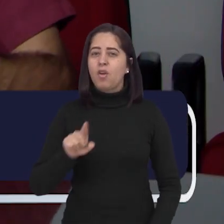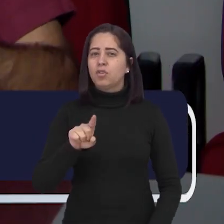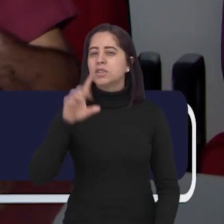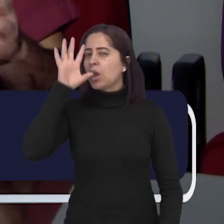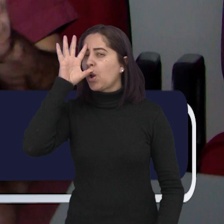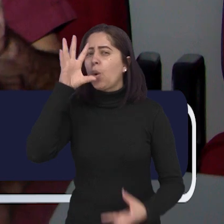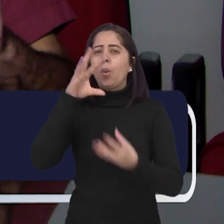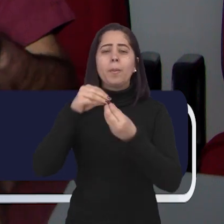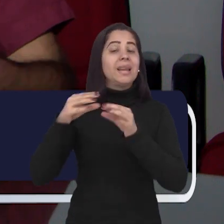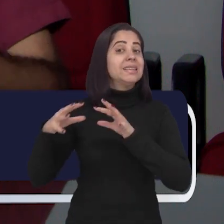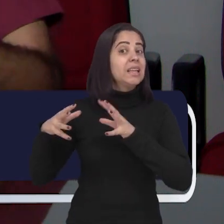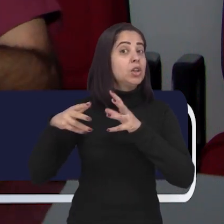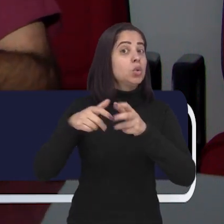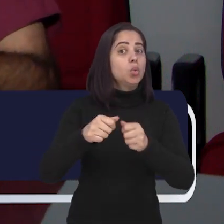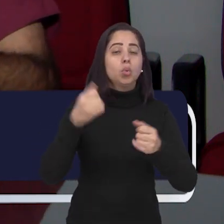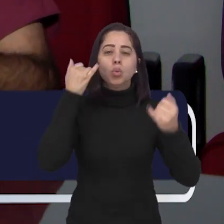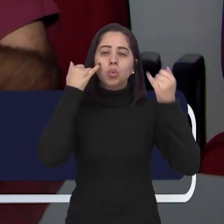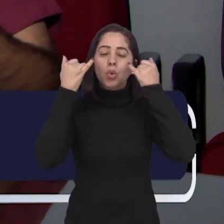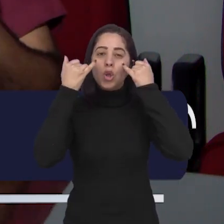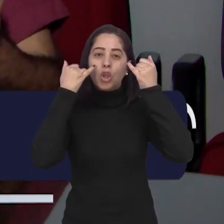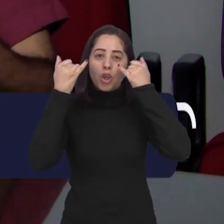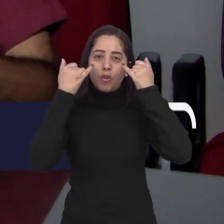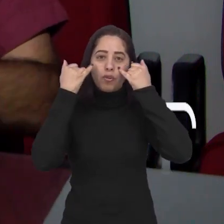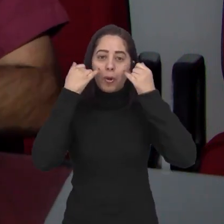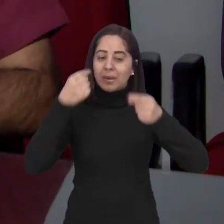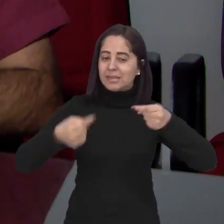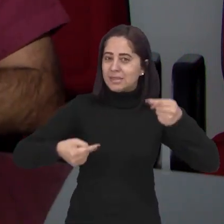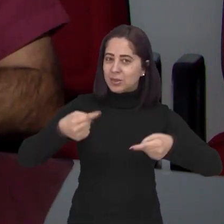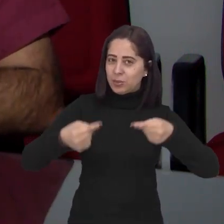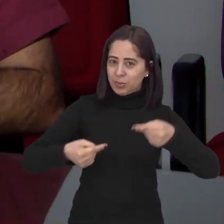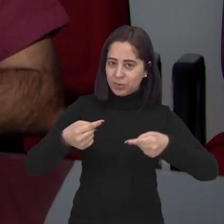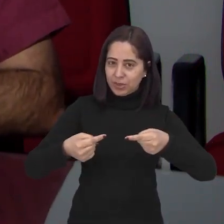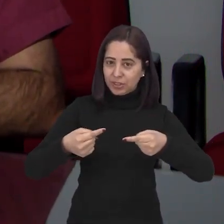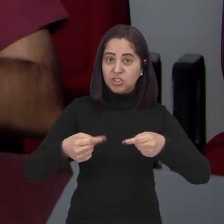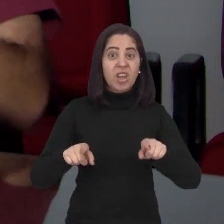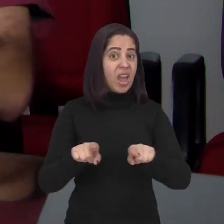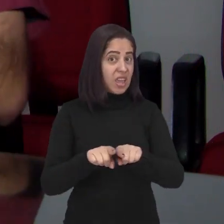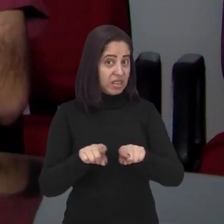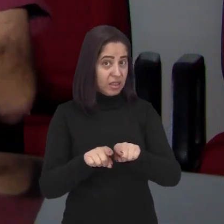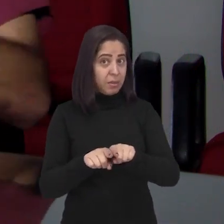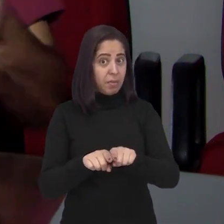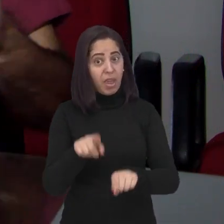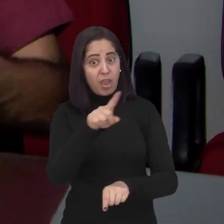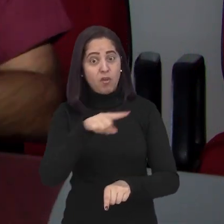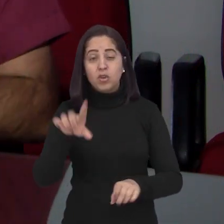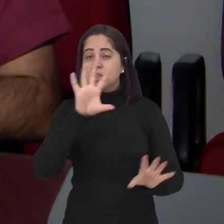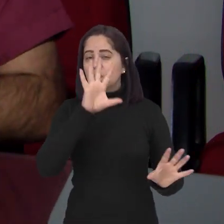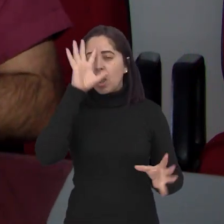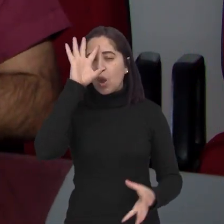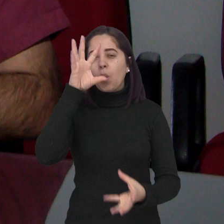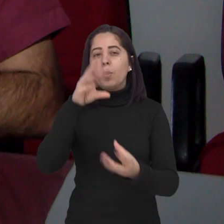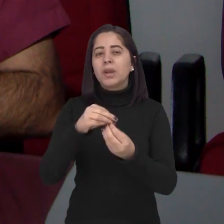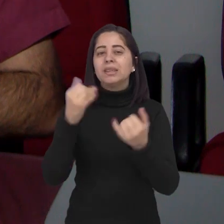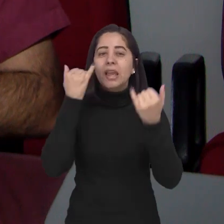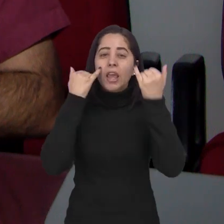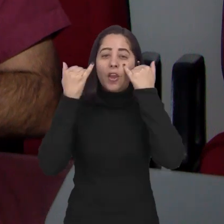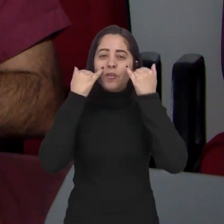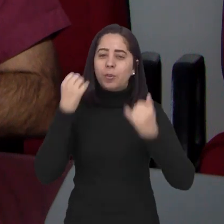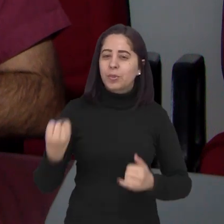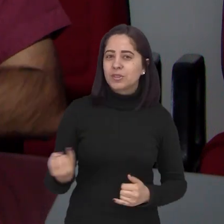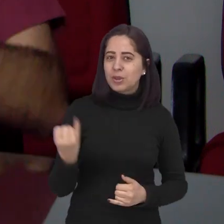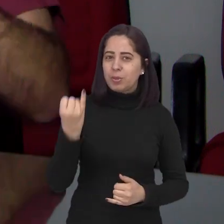câmarasjc.sp.gov.br, você fica atualizado das principais notícias políticas da cidade, além de ter acesso a outras